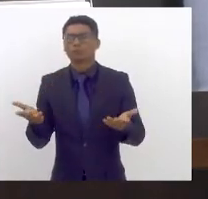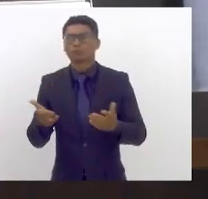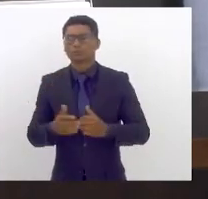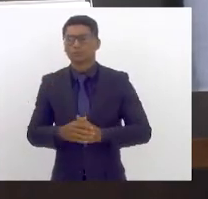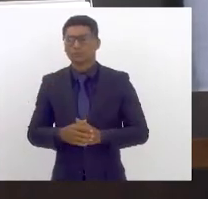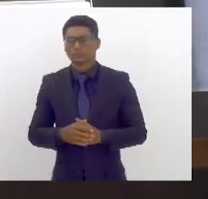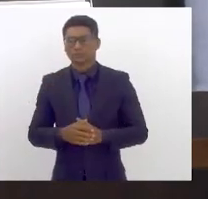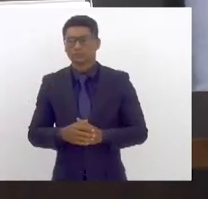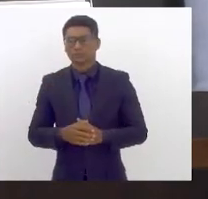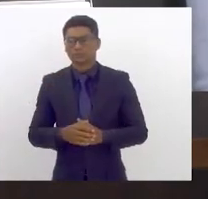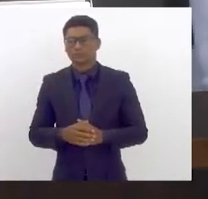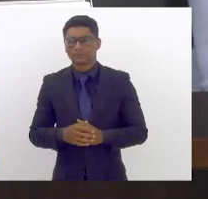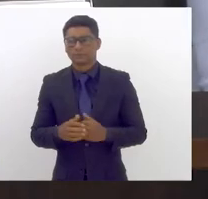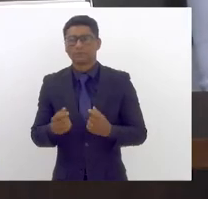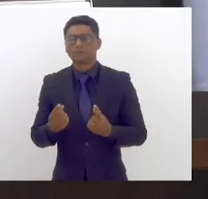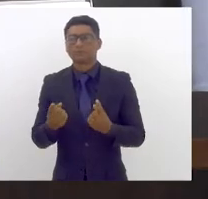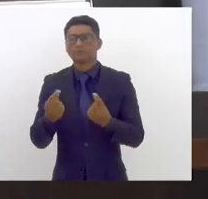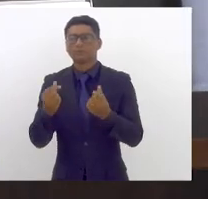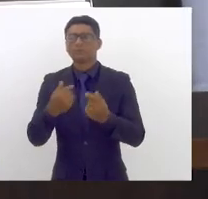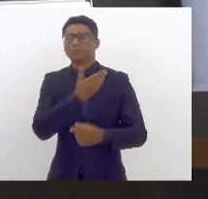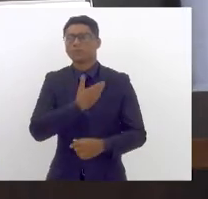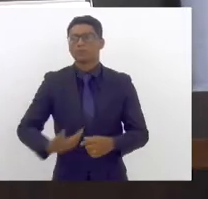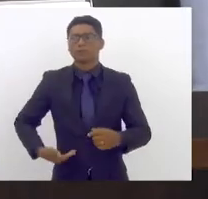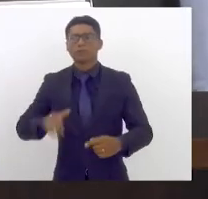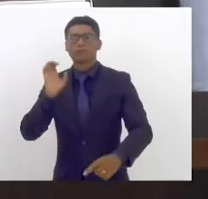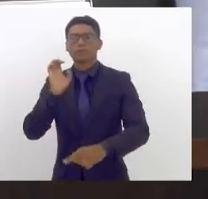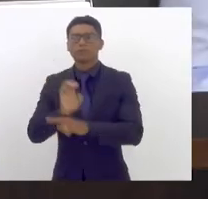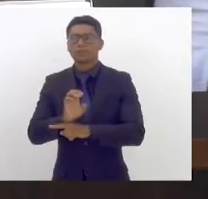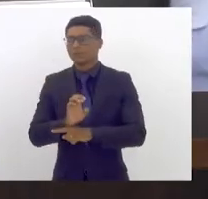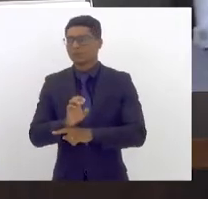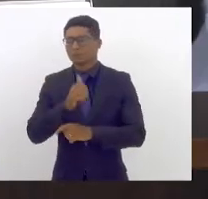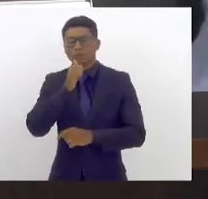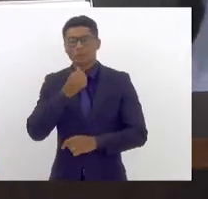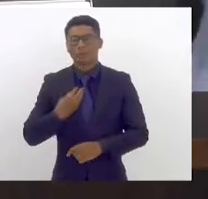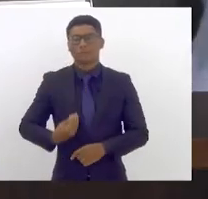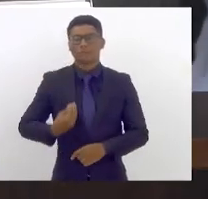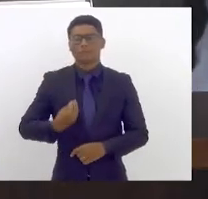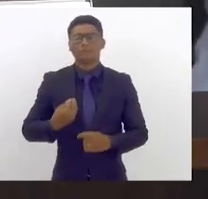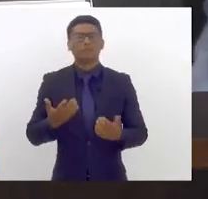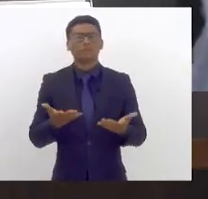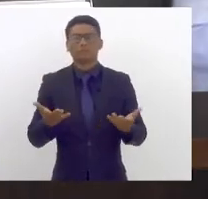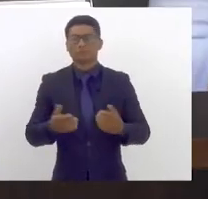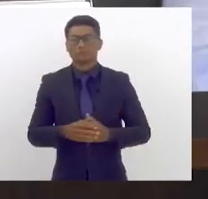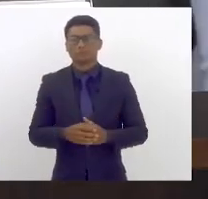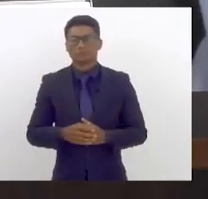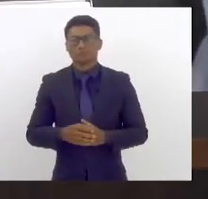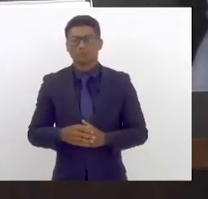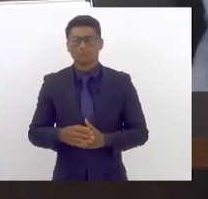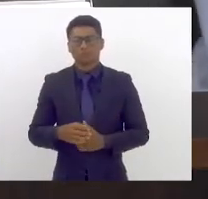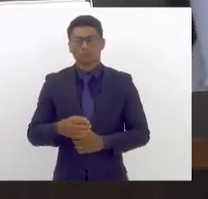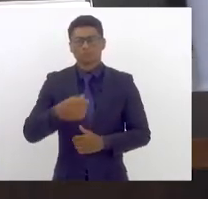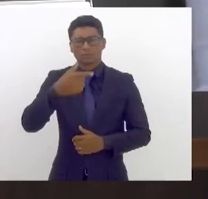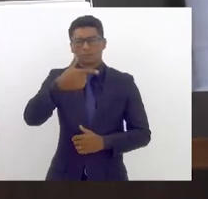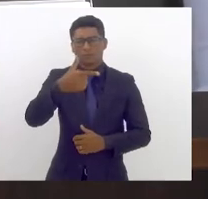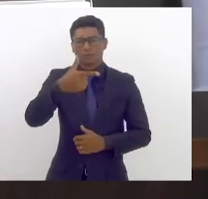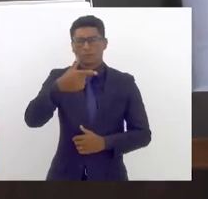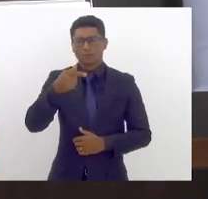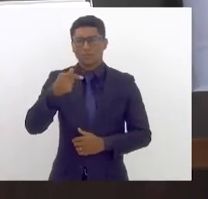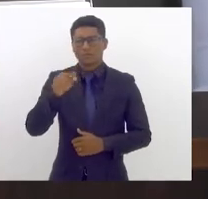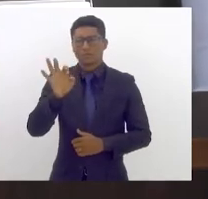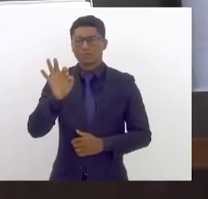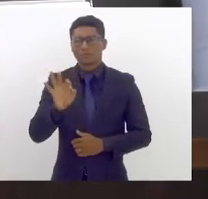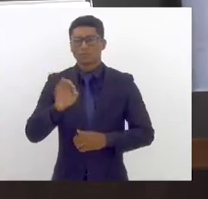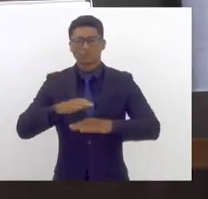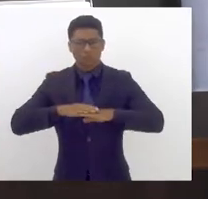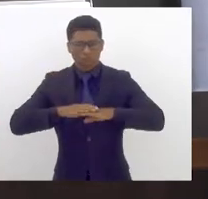seriam empenhados no governo do estado para a vida das mulheres só 27% desses